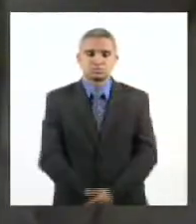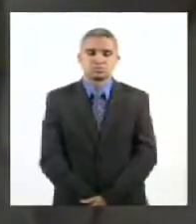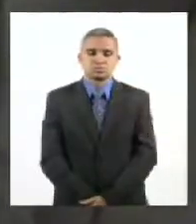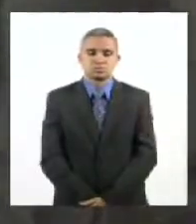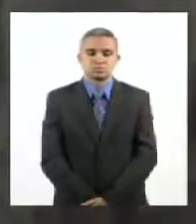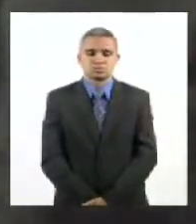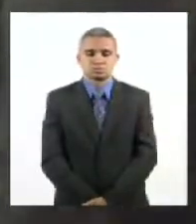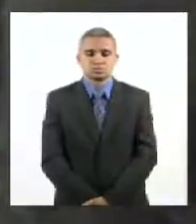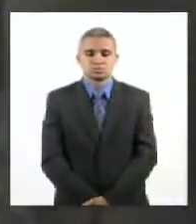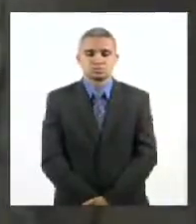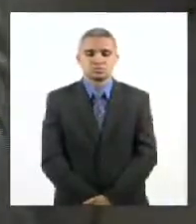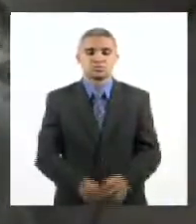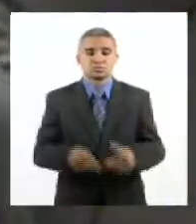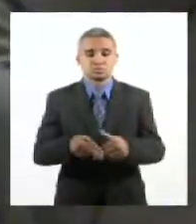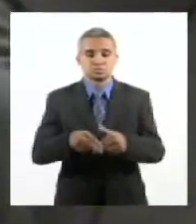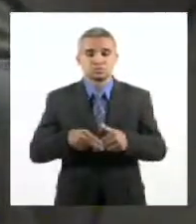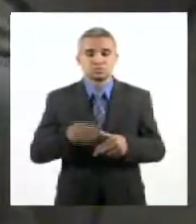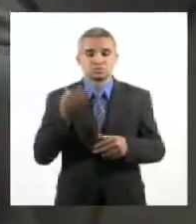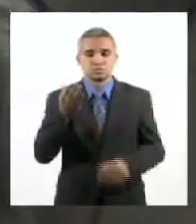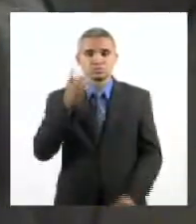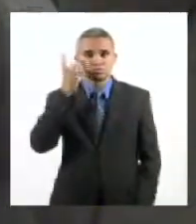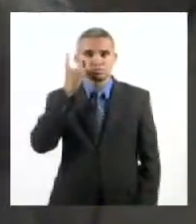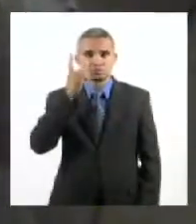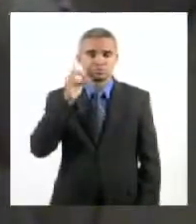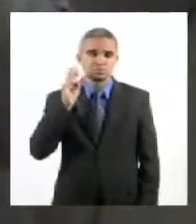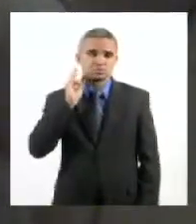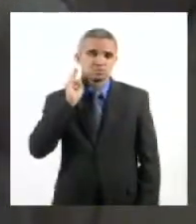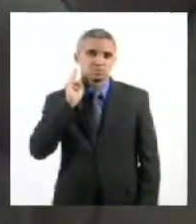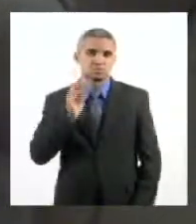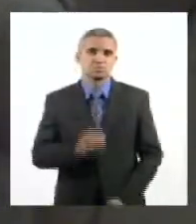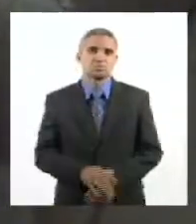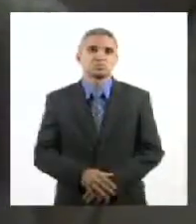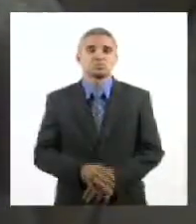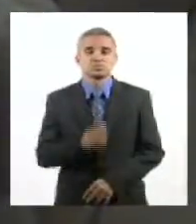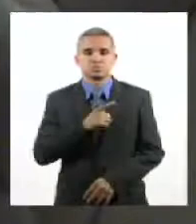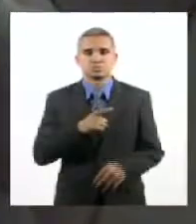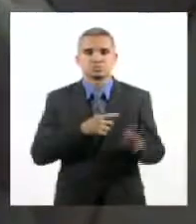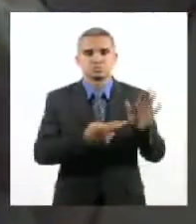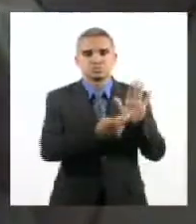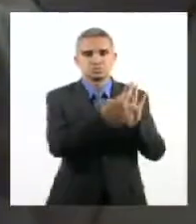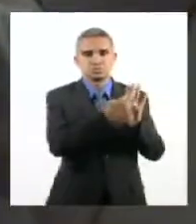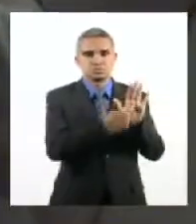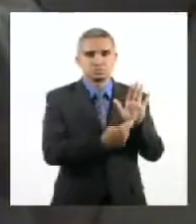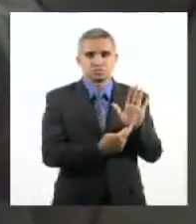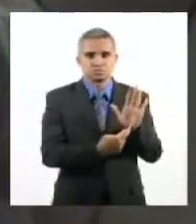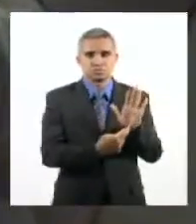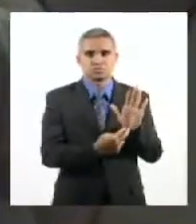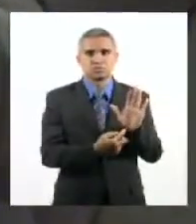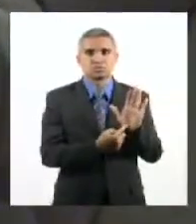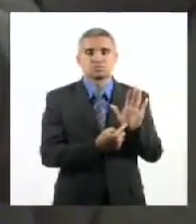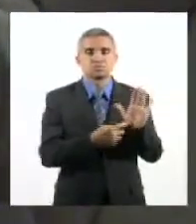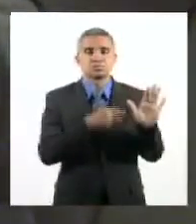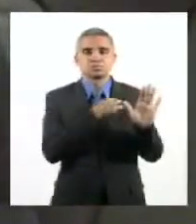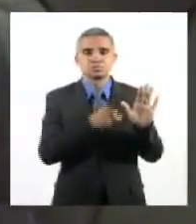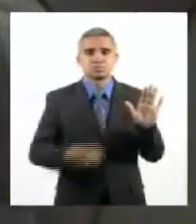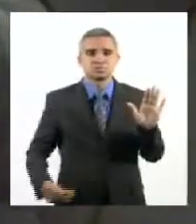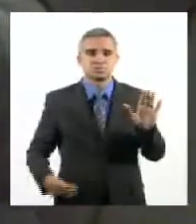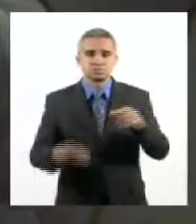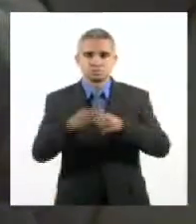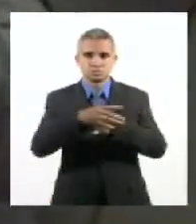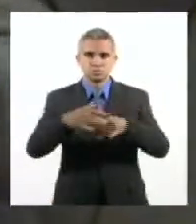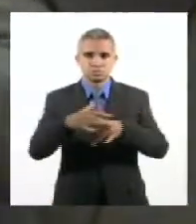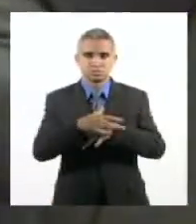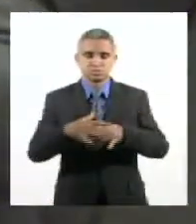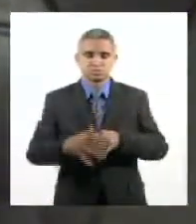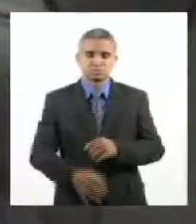deputado Wellington do Curso, estou aqui com um relatório do Ministério das Cidades